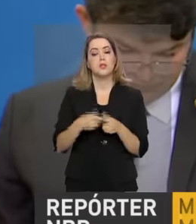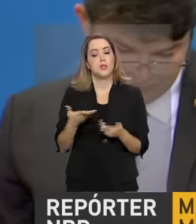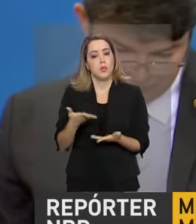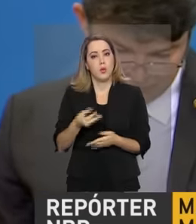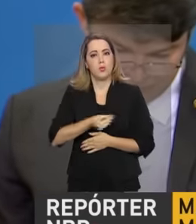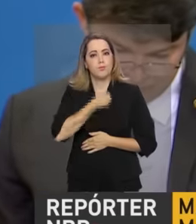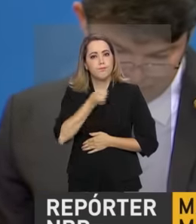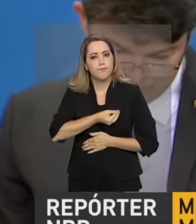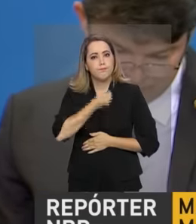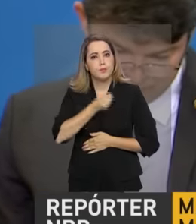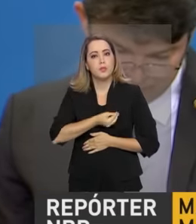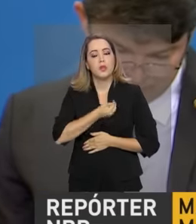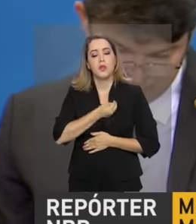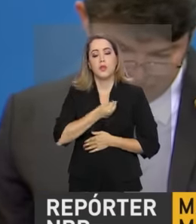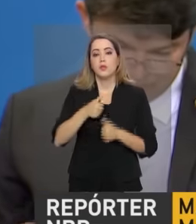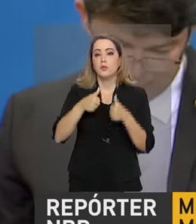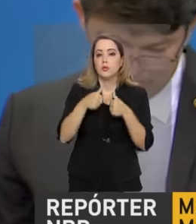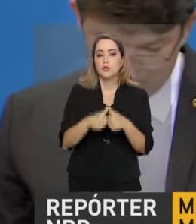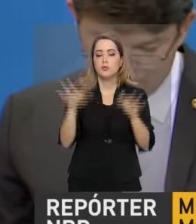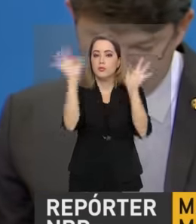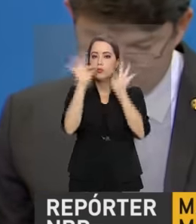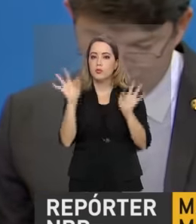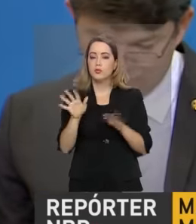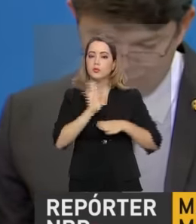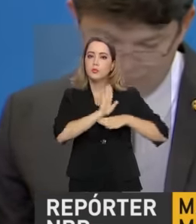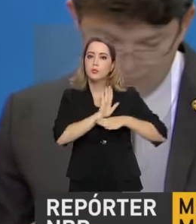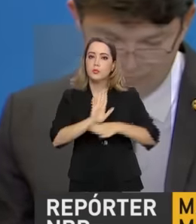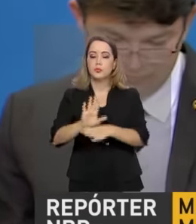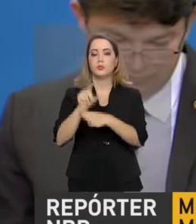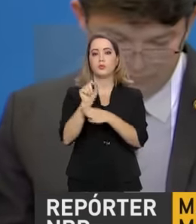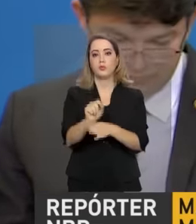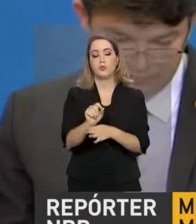colaborar com causas sociais do nosso país.